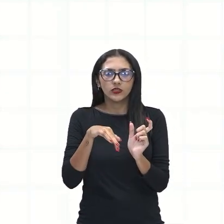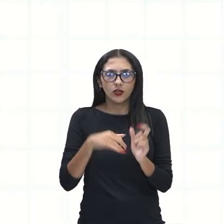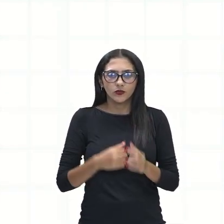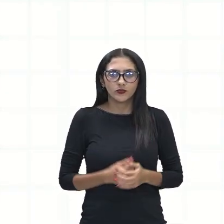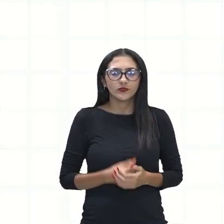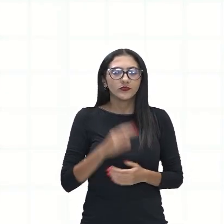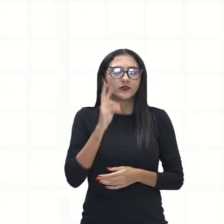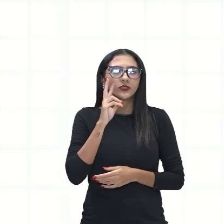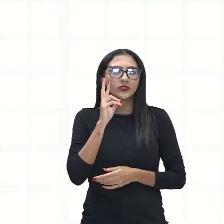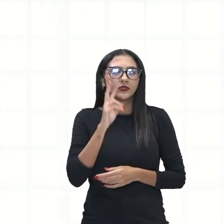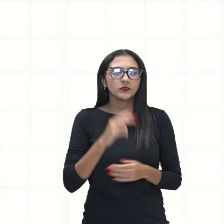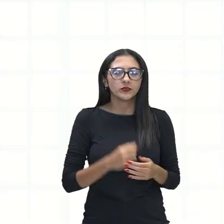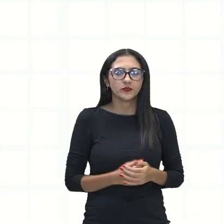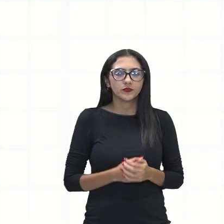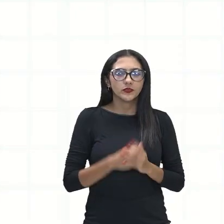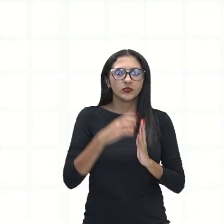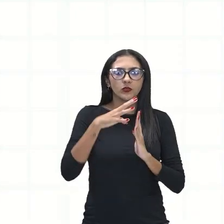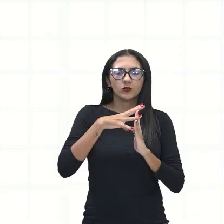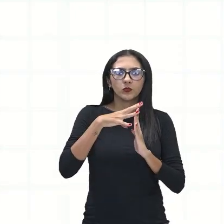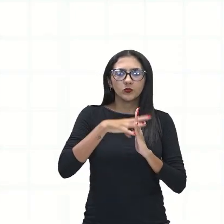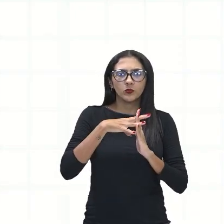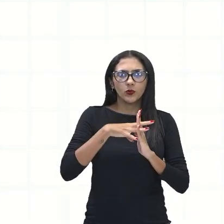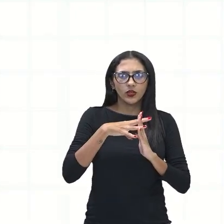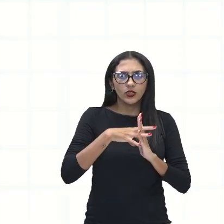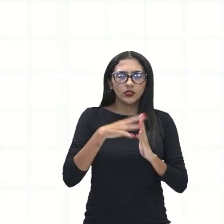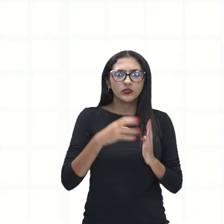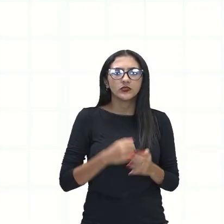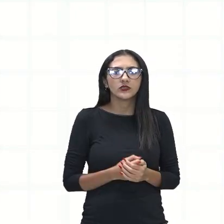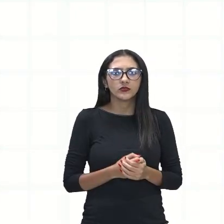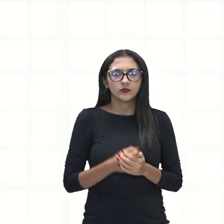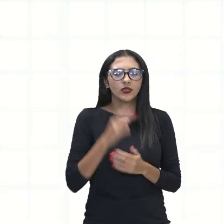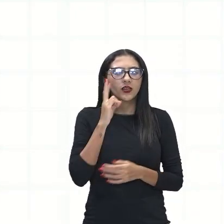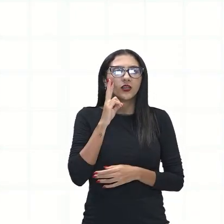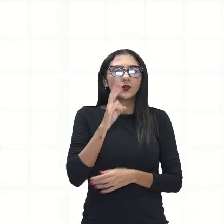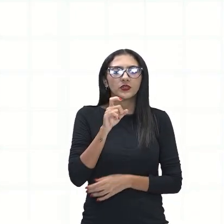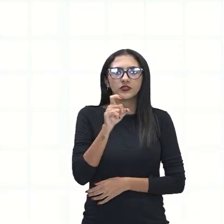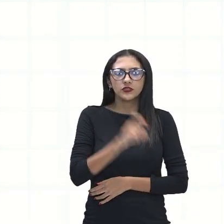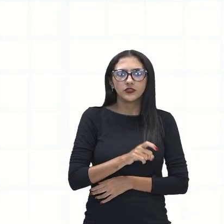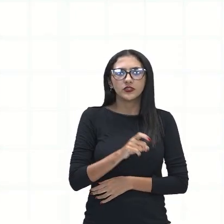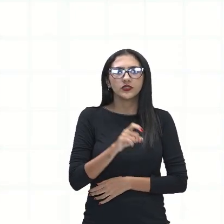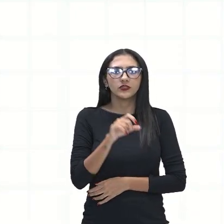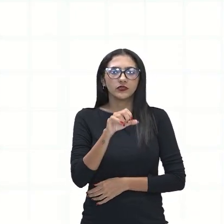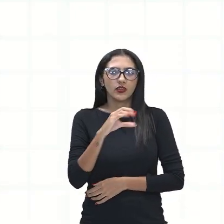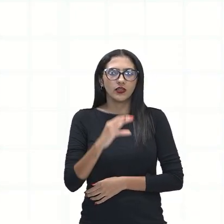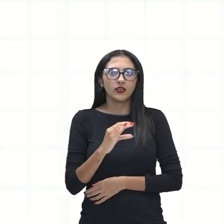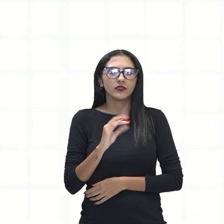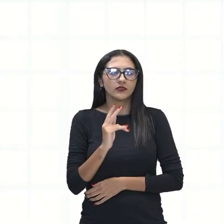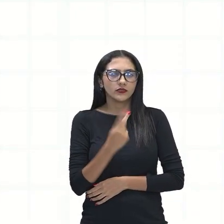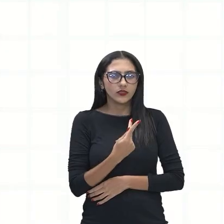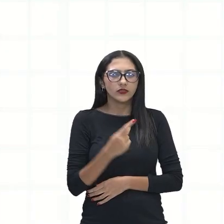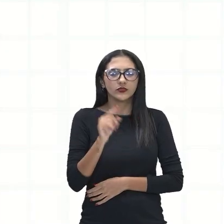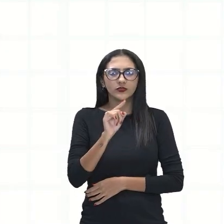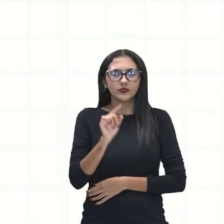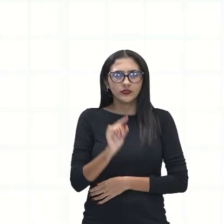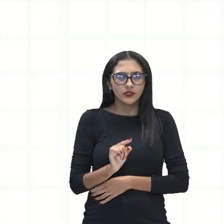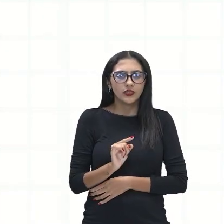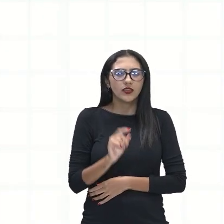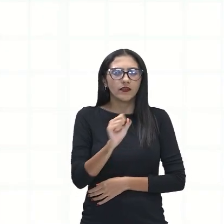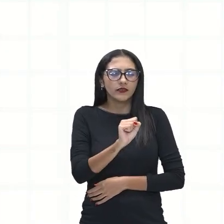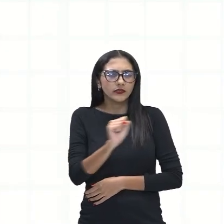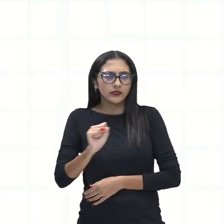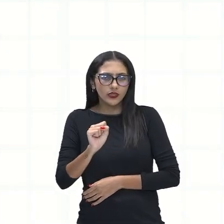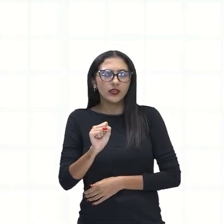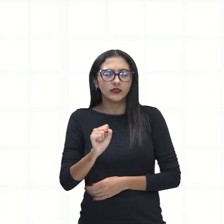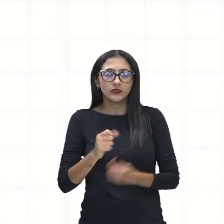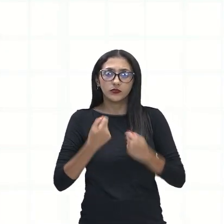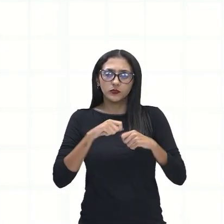Y e quando termina em tudo aquilo. X, SH, CH, Z, SS,